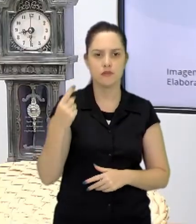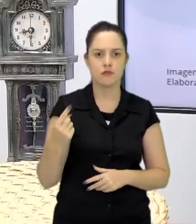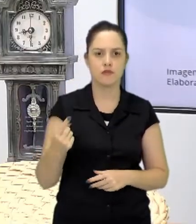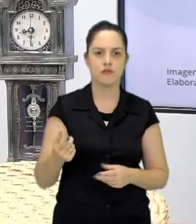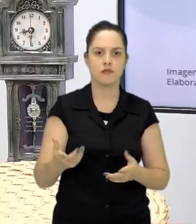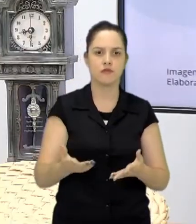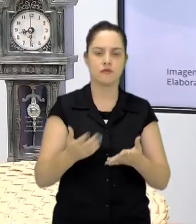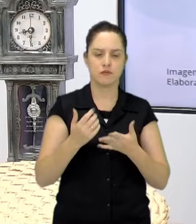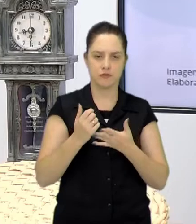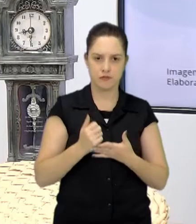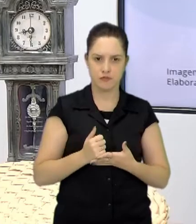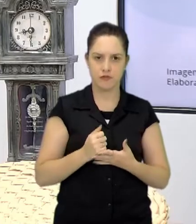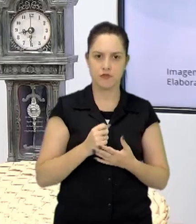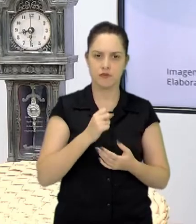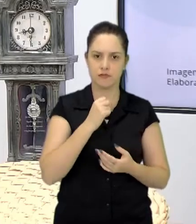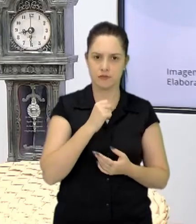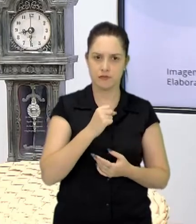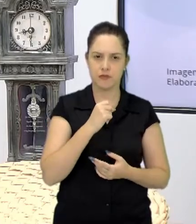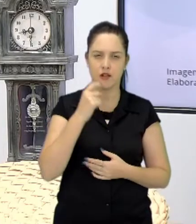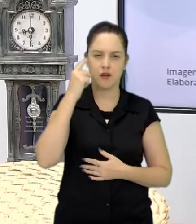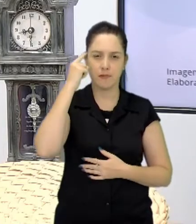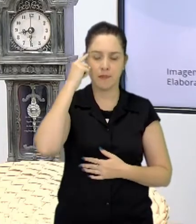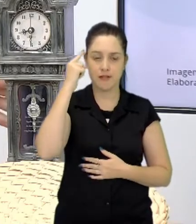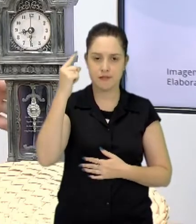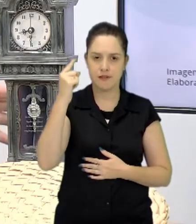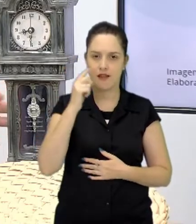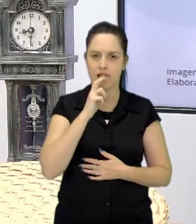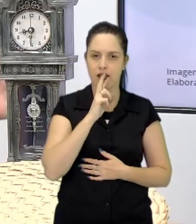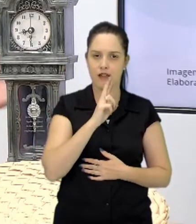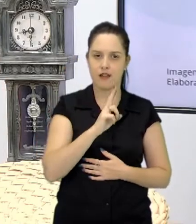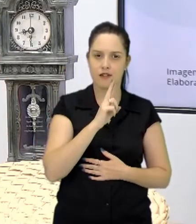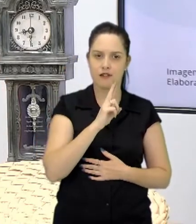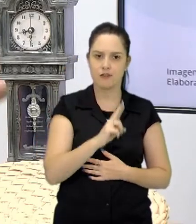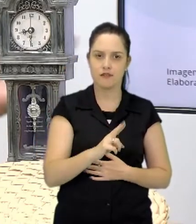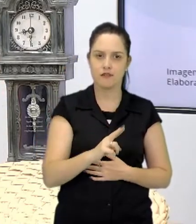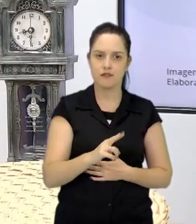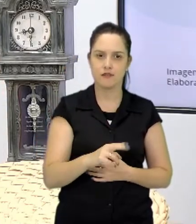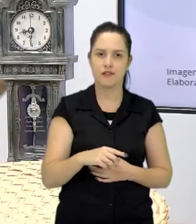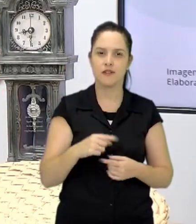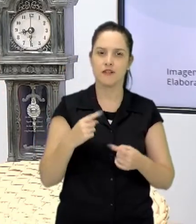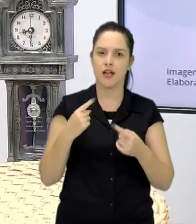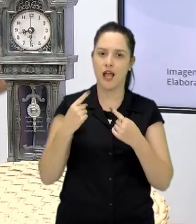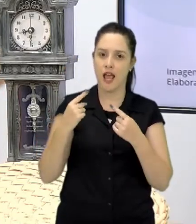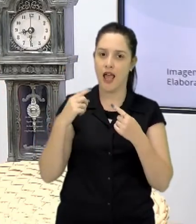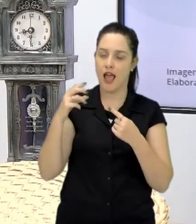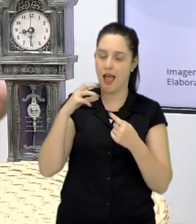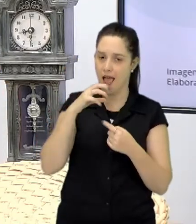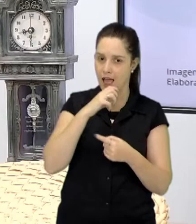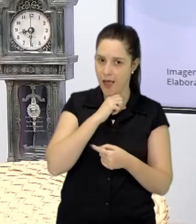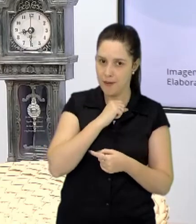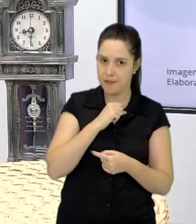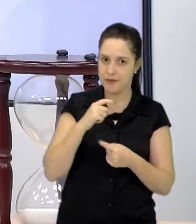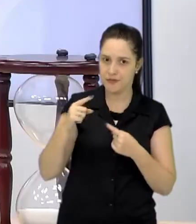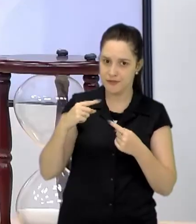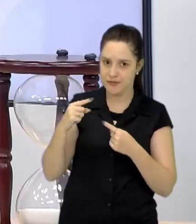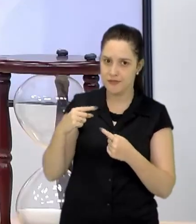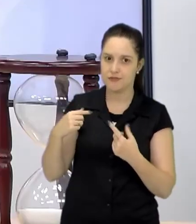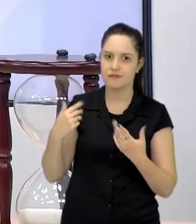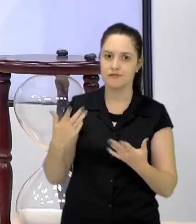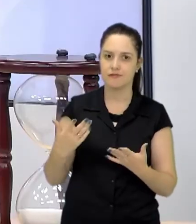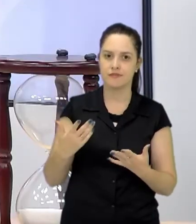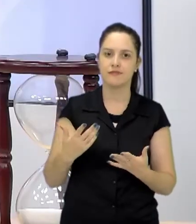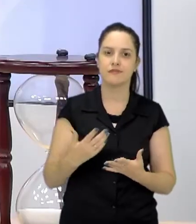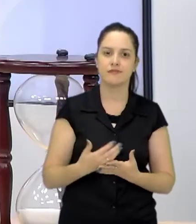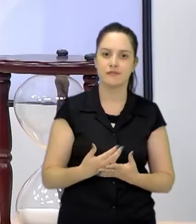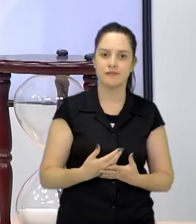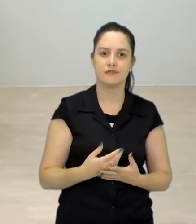as perguntas primeiro, pensar na resposta para depois... Porque eu acho assim que de rapidamente, assim, de bate-pronto... Vai acontecer igual comigo agora. A